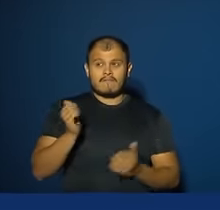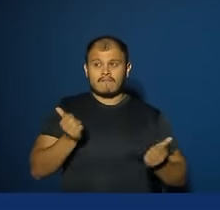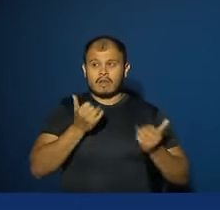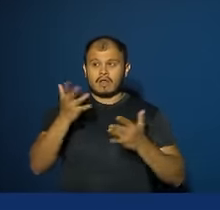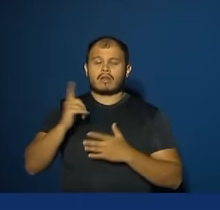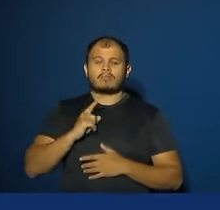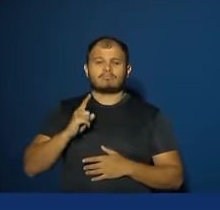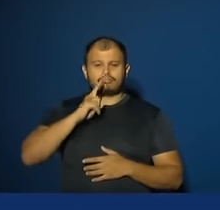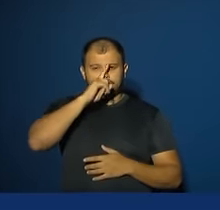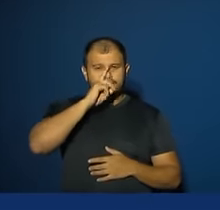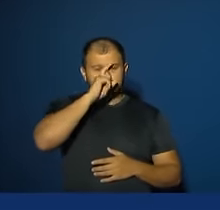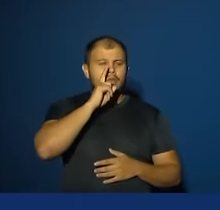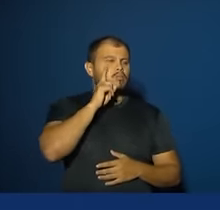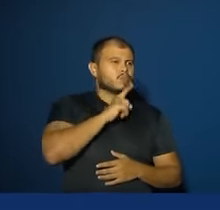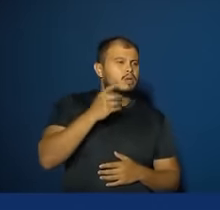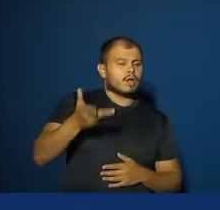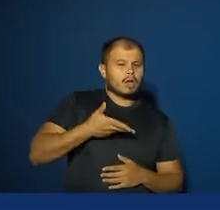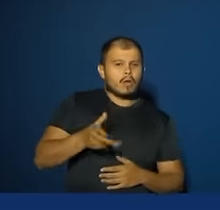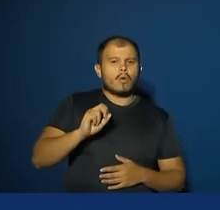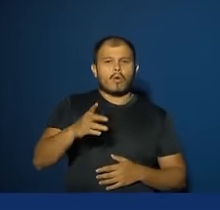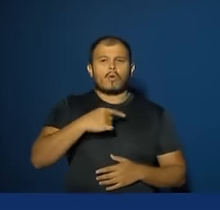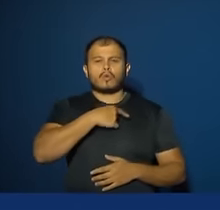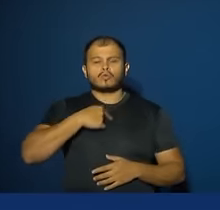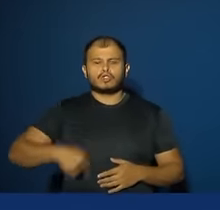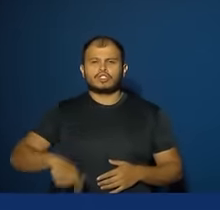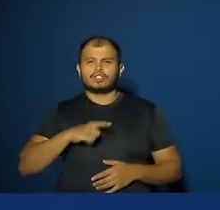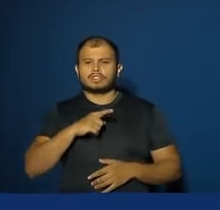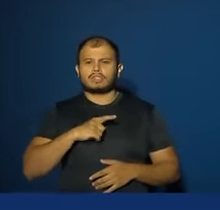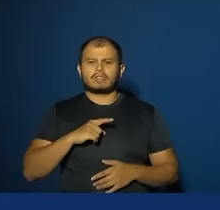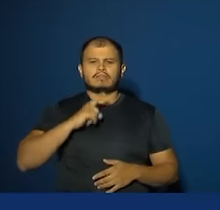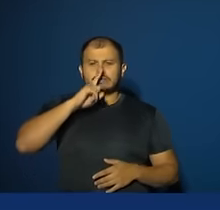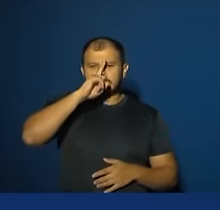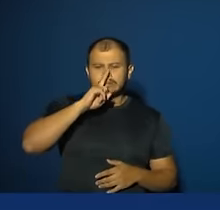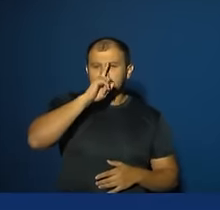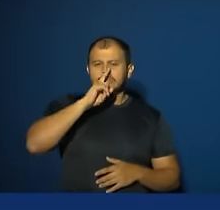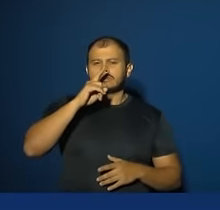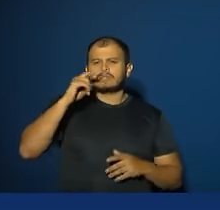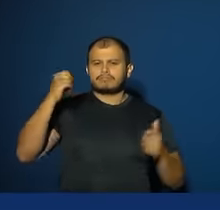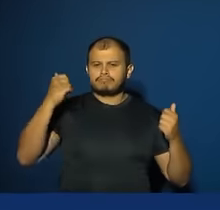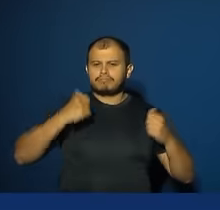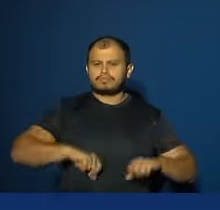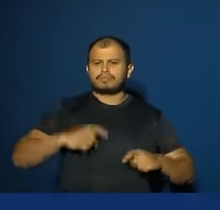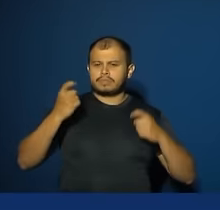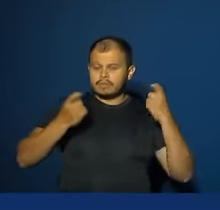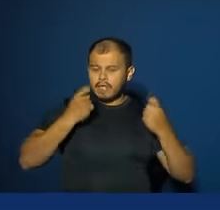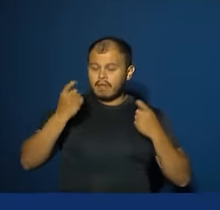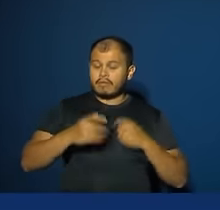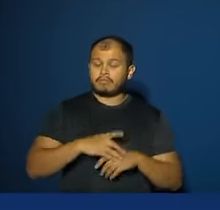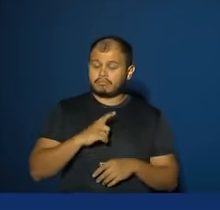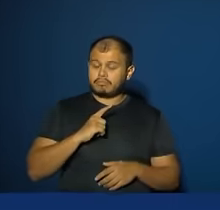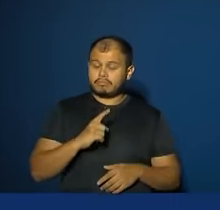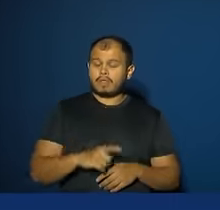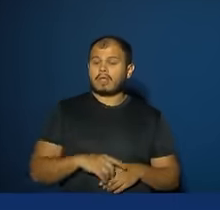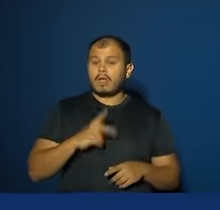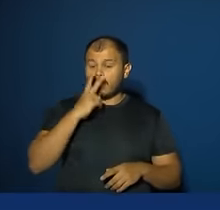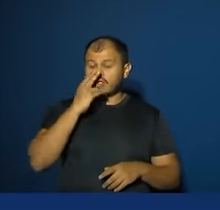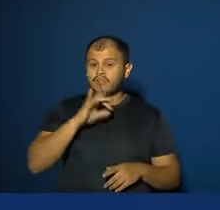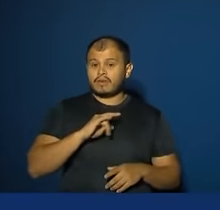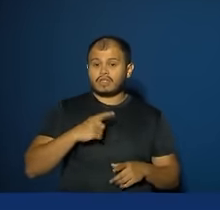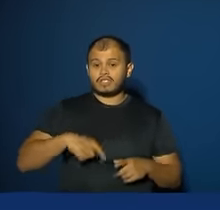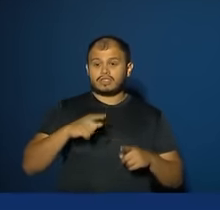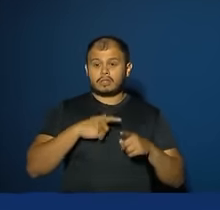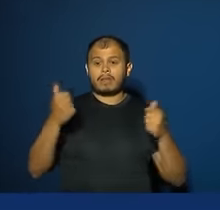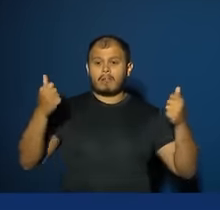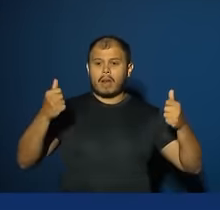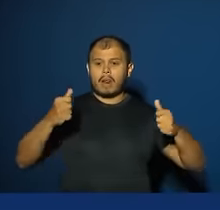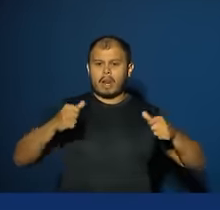grande, seja porque os Estados Unidos acelerou, seja porque teve uma crise na China muito grave, eu posso falar um pouquinho mais sobre isso, eu estou um pouco preocupado com a China, eu acho que a gente vai acabar sendo arrastado